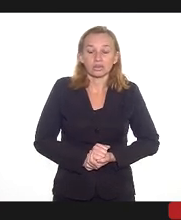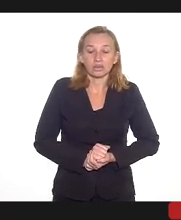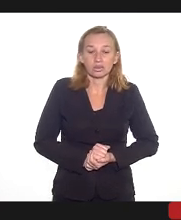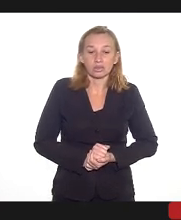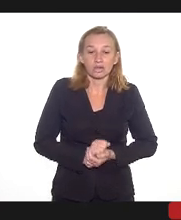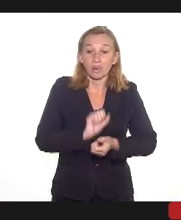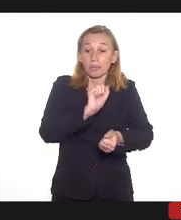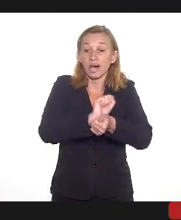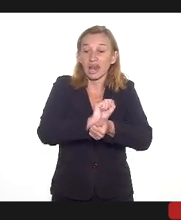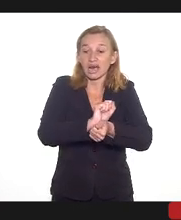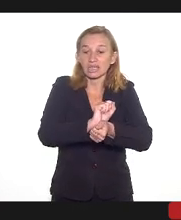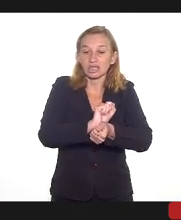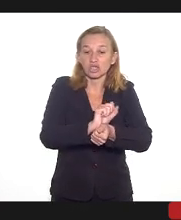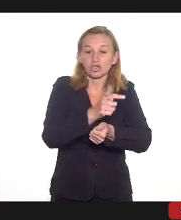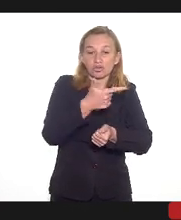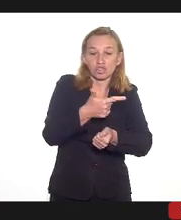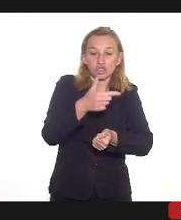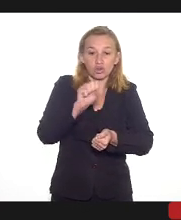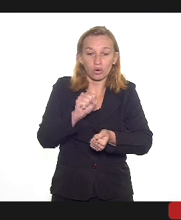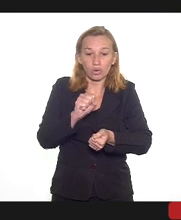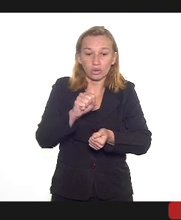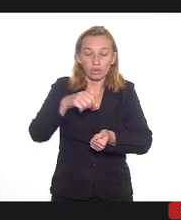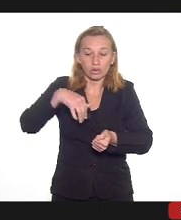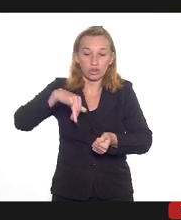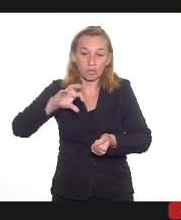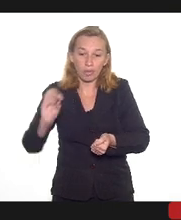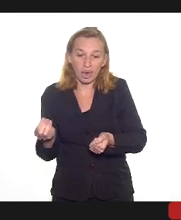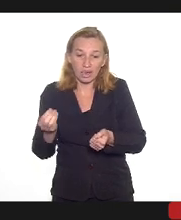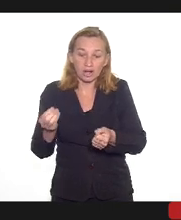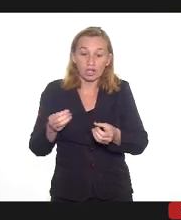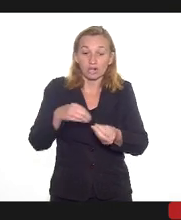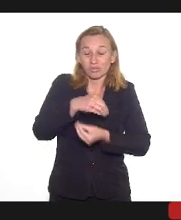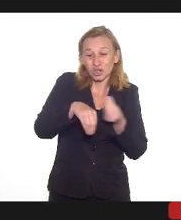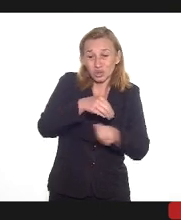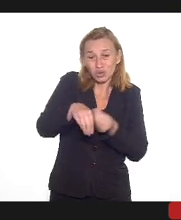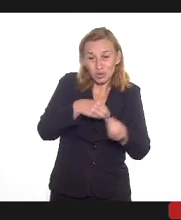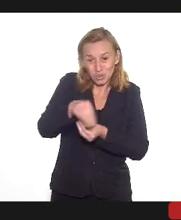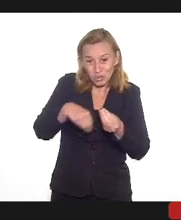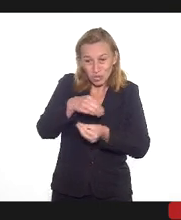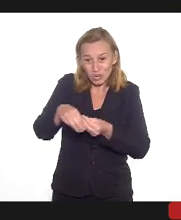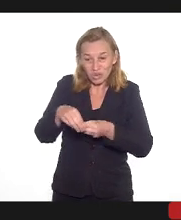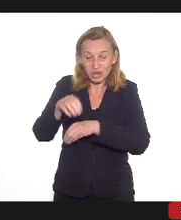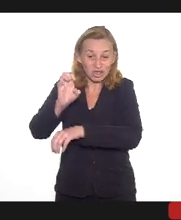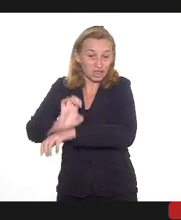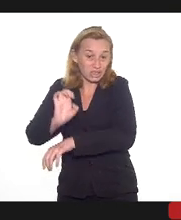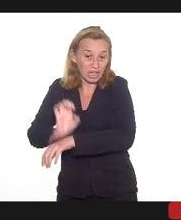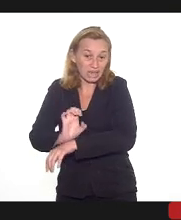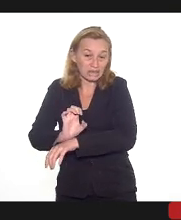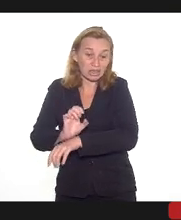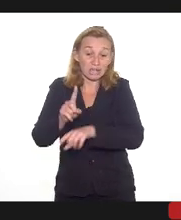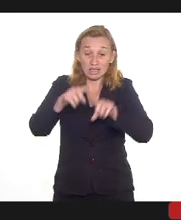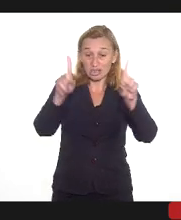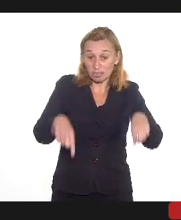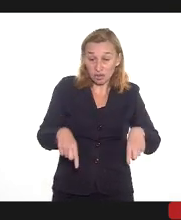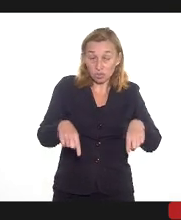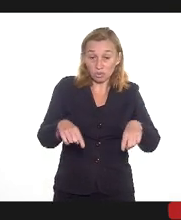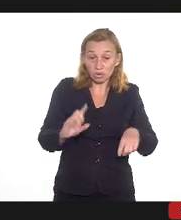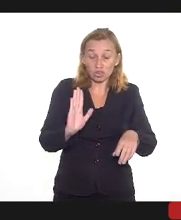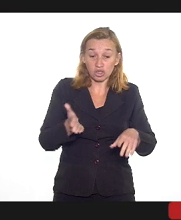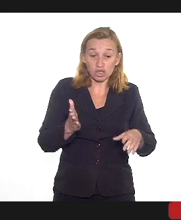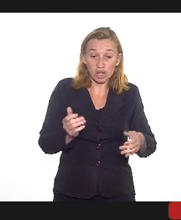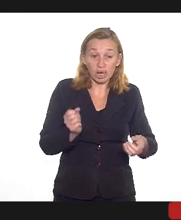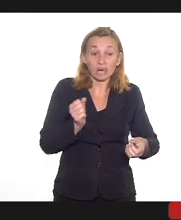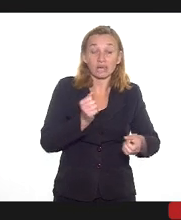congeladas desde 28 de maio, onde o Estado misturou servidores que tinham completado o tempo antes da Lei